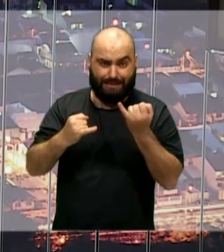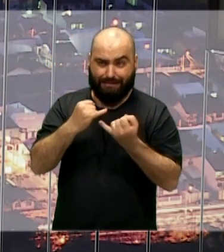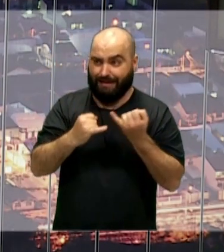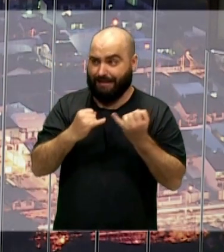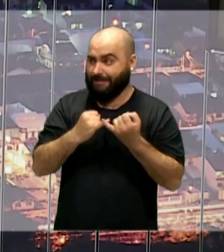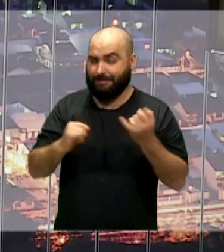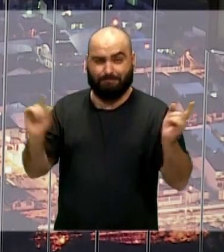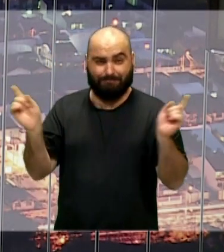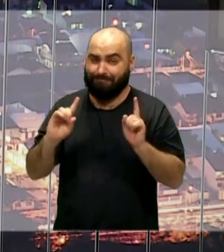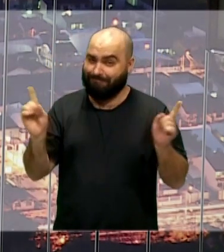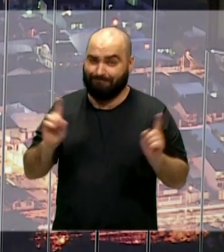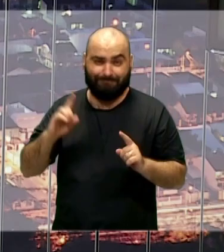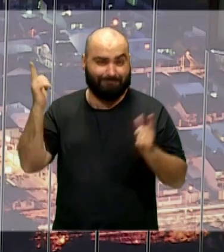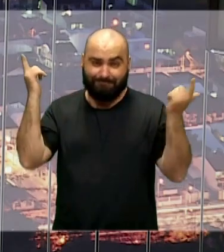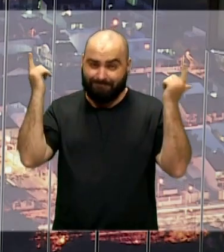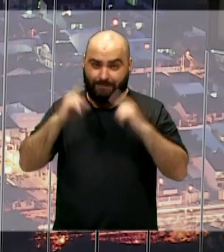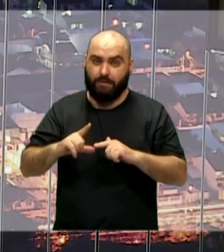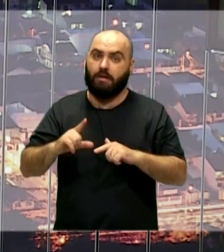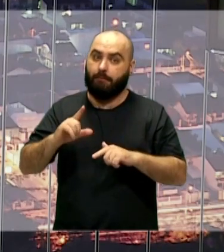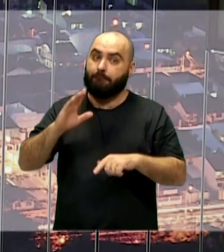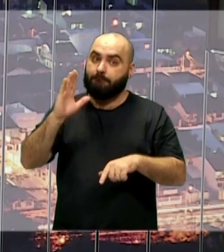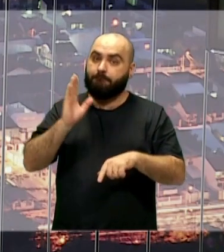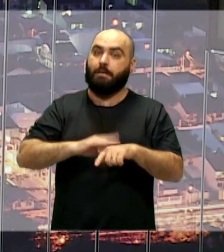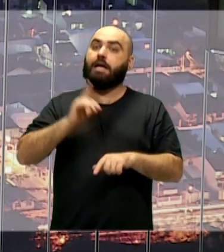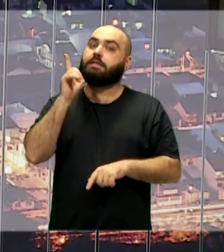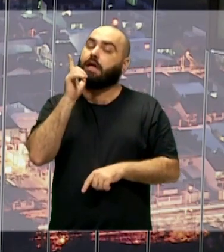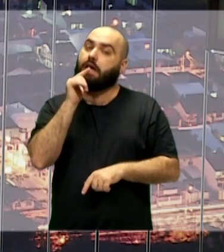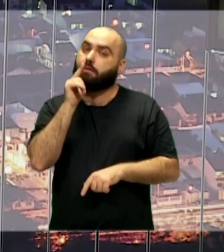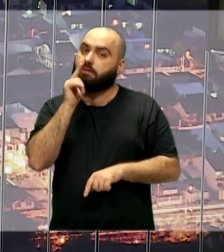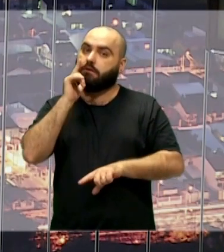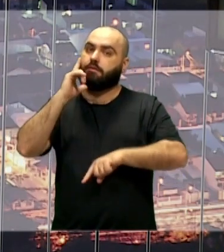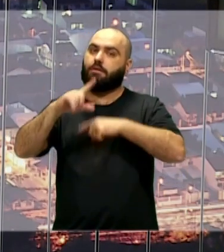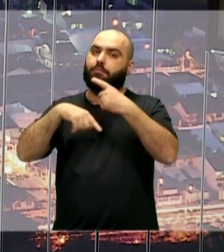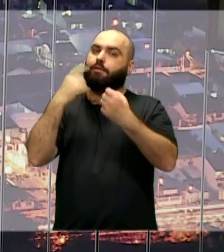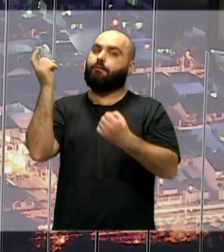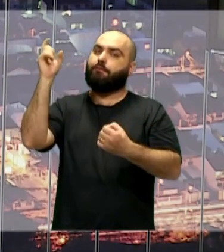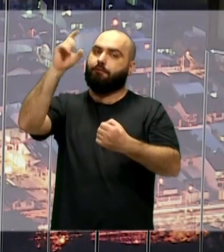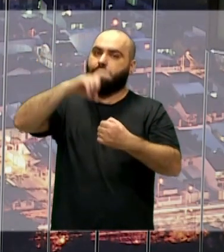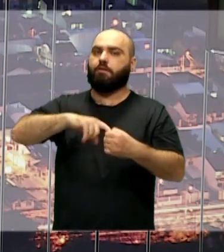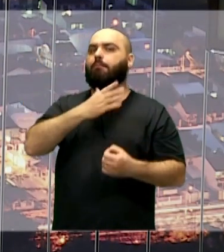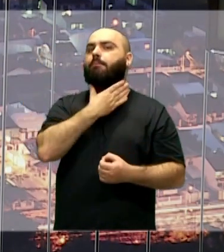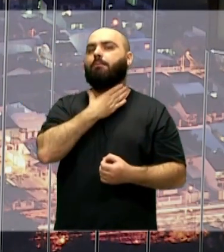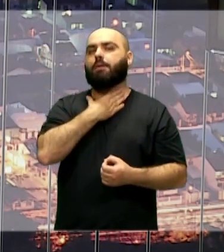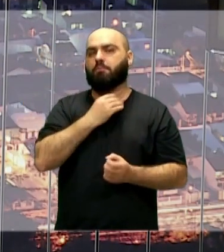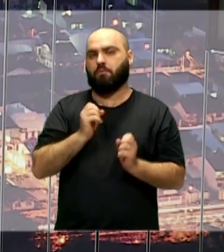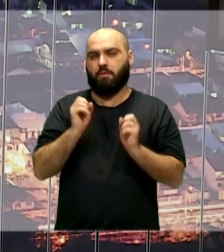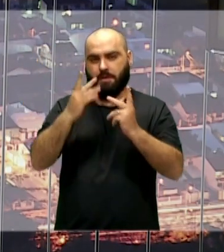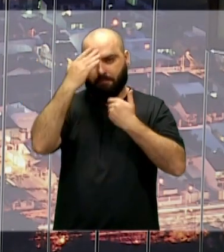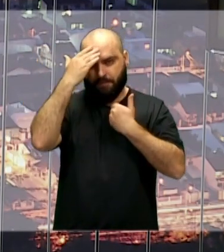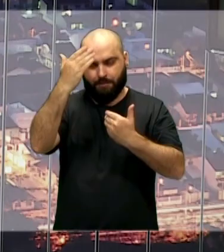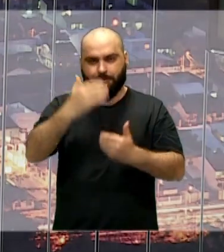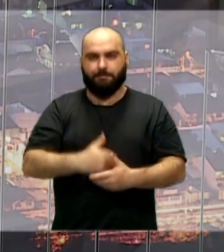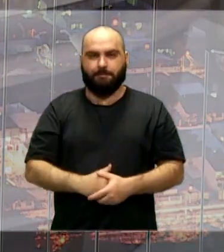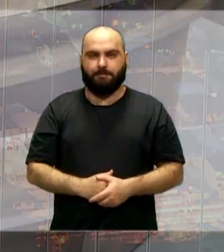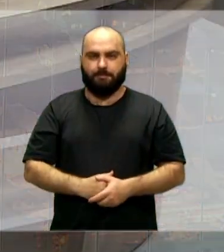tem para discutir. Vamos tomar mais uma aguinha e na volta a gente continua nesse papo gostoso aqui. Só um minuto.